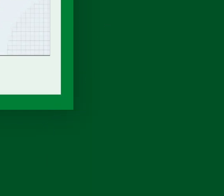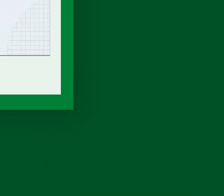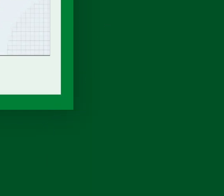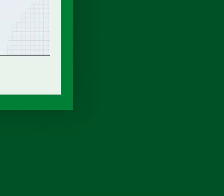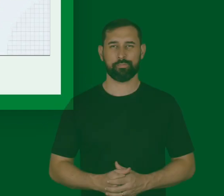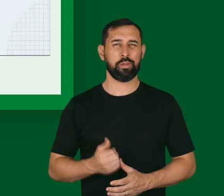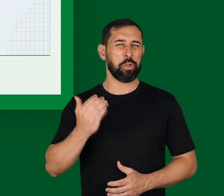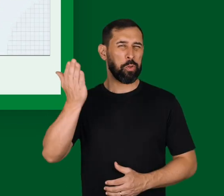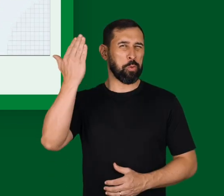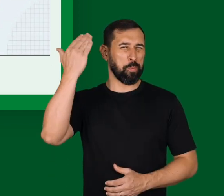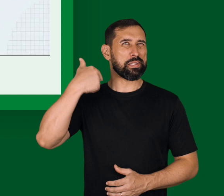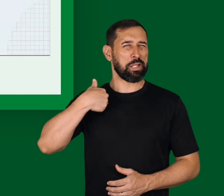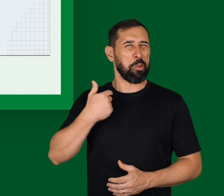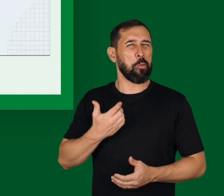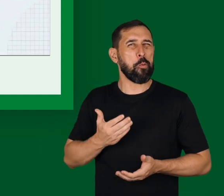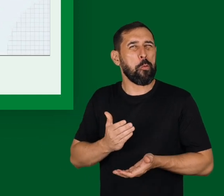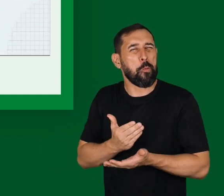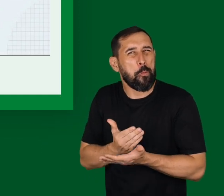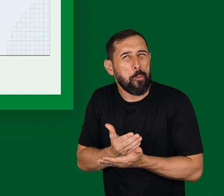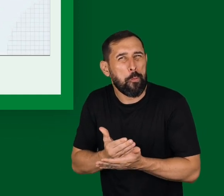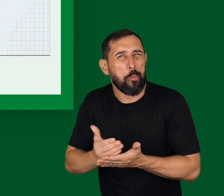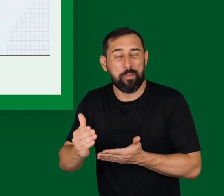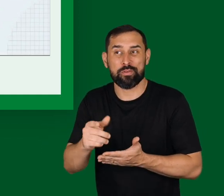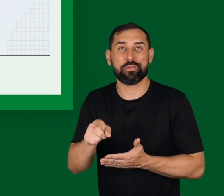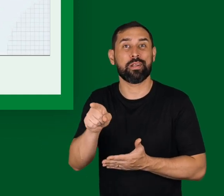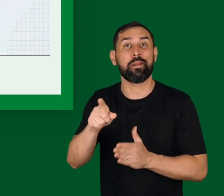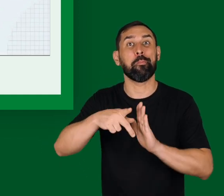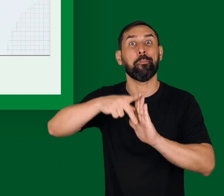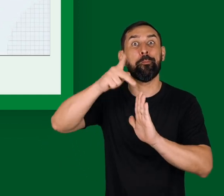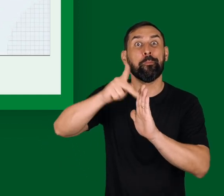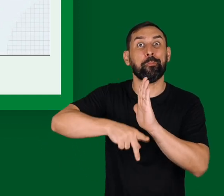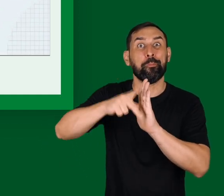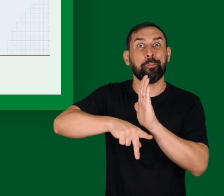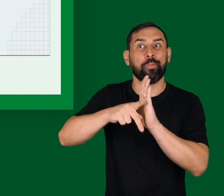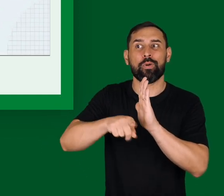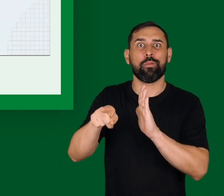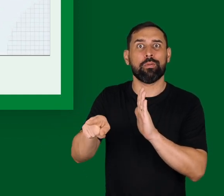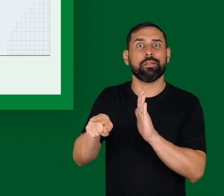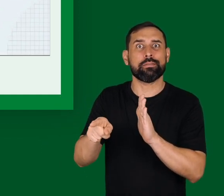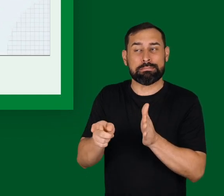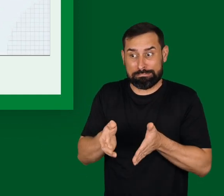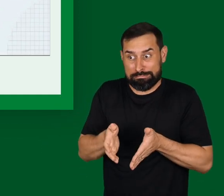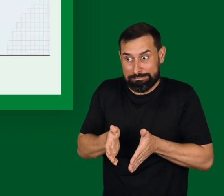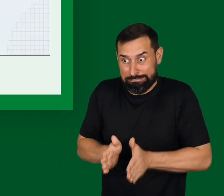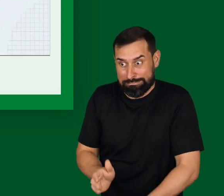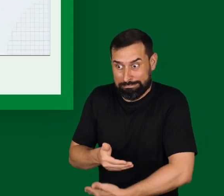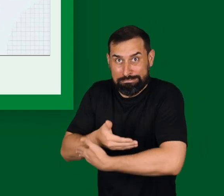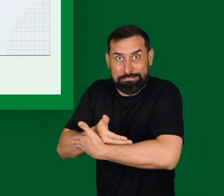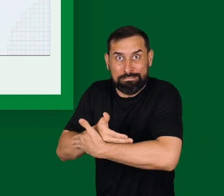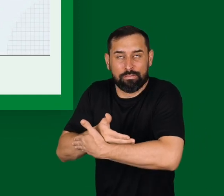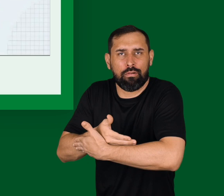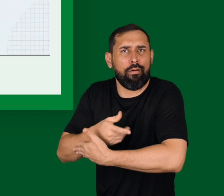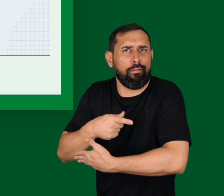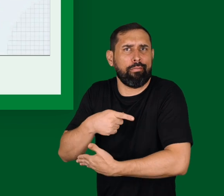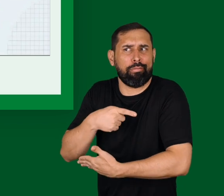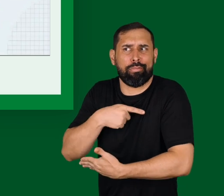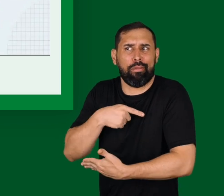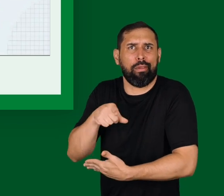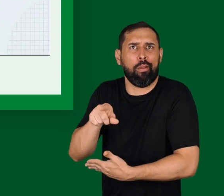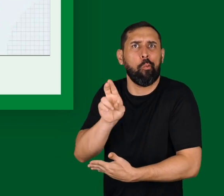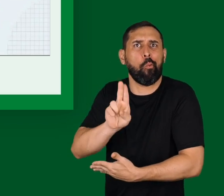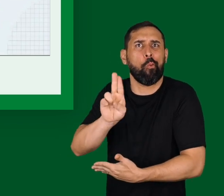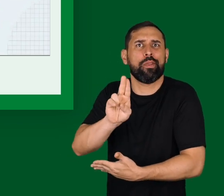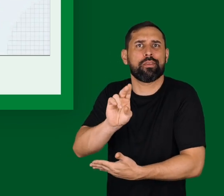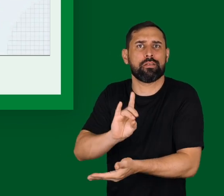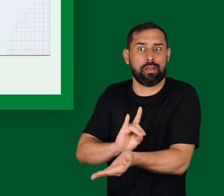Aquilo, né, eu lembro quando eu comecei, começou-se os programas de reanimação neonatal, existia a forma de